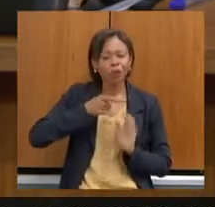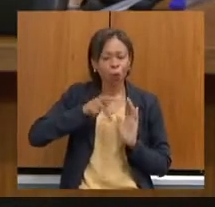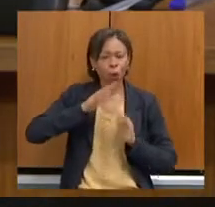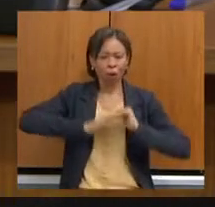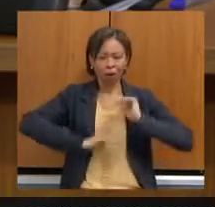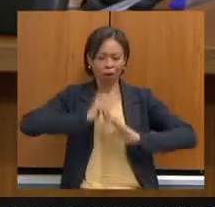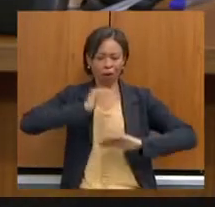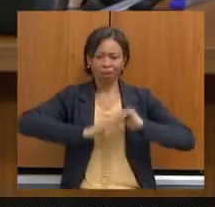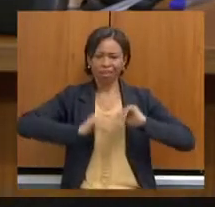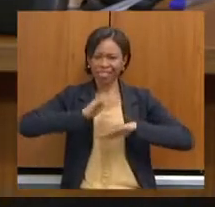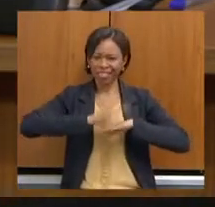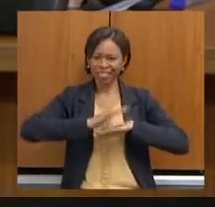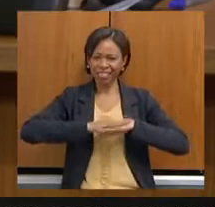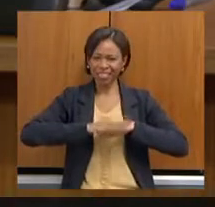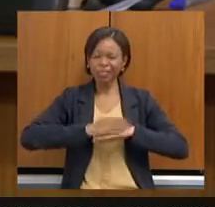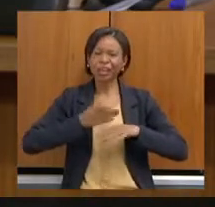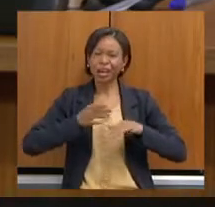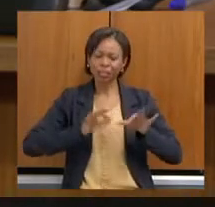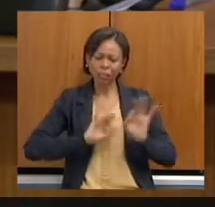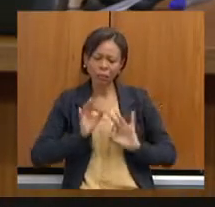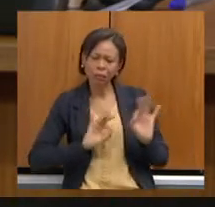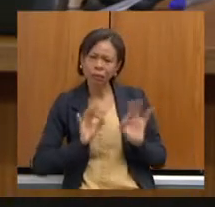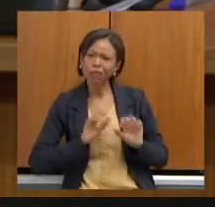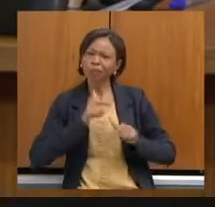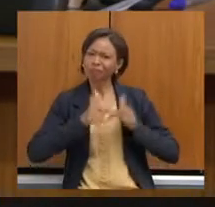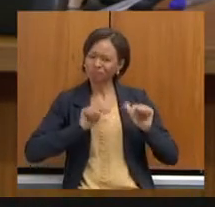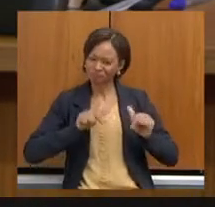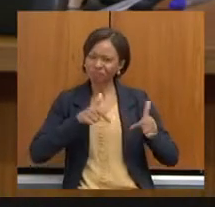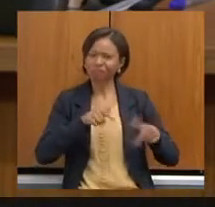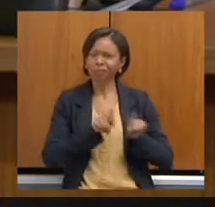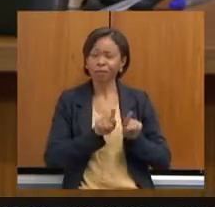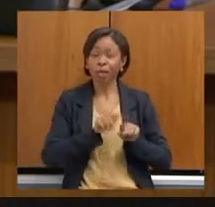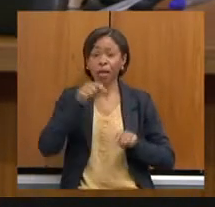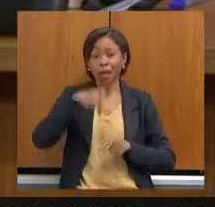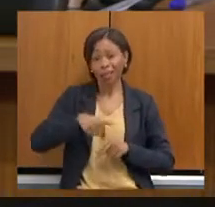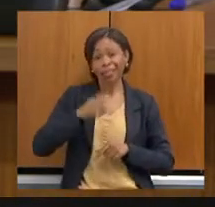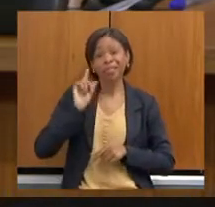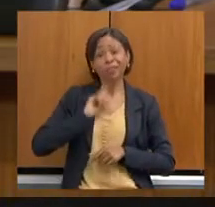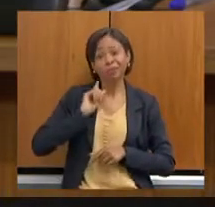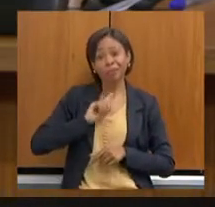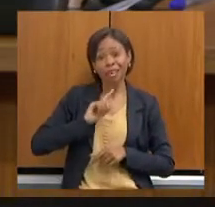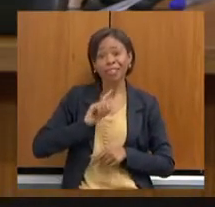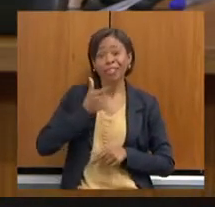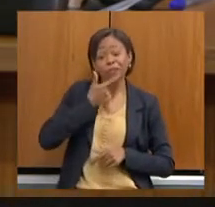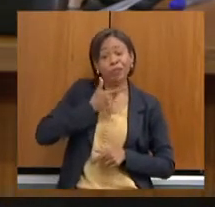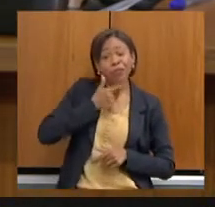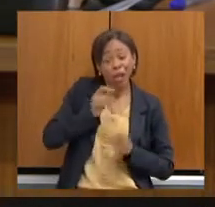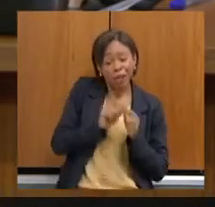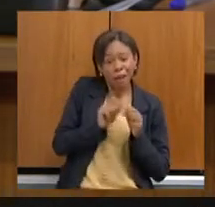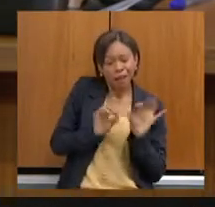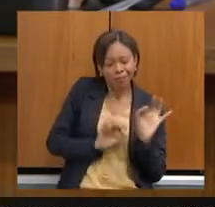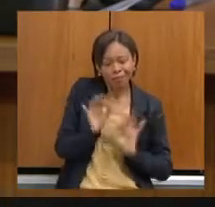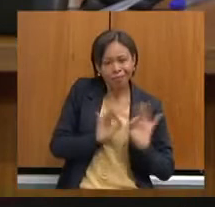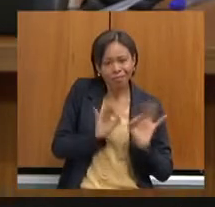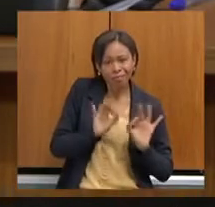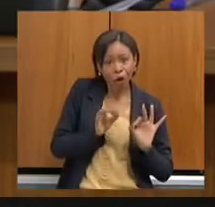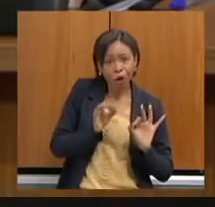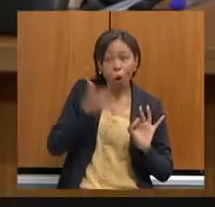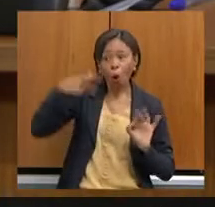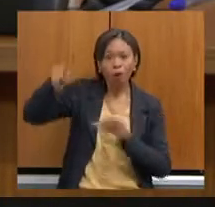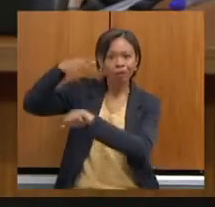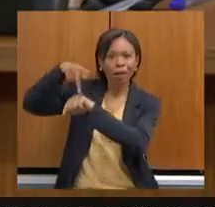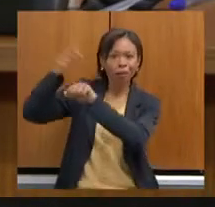sempre falo que cada vez que a gente faz no evento de queijo artesanal no nosso estado vem gente do país inteiro até de outros países